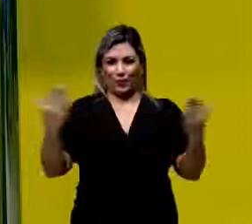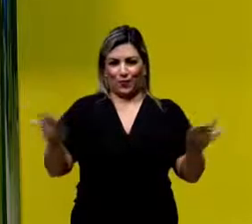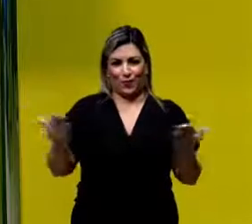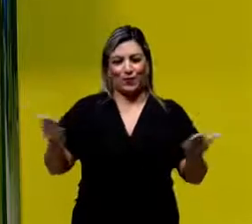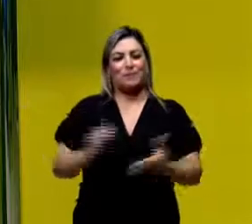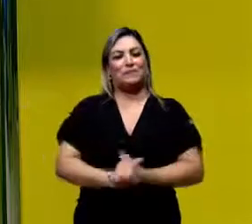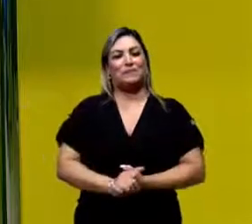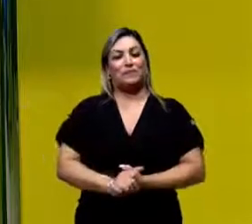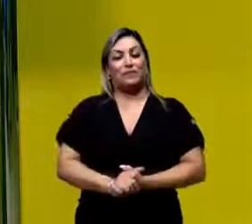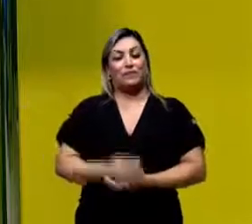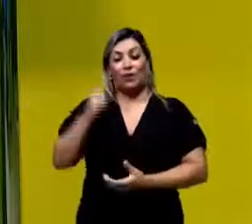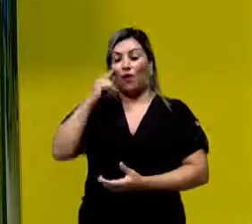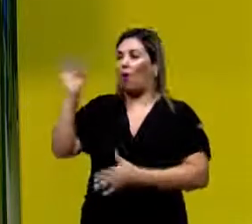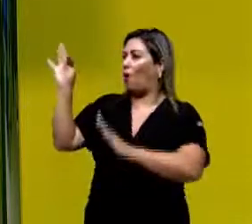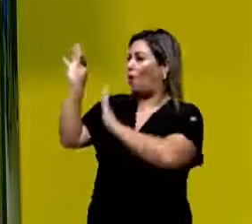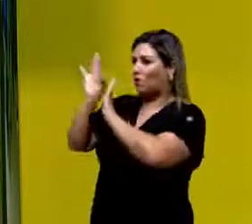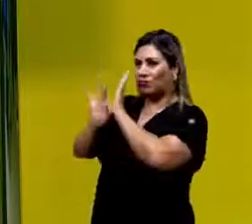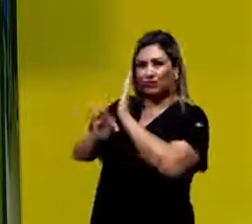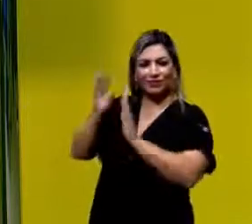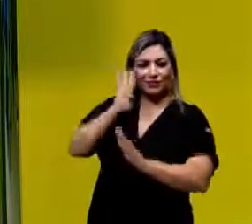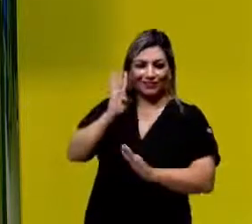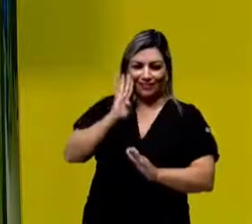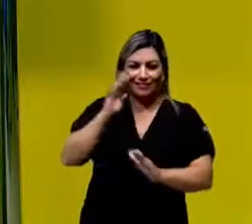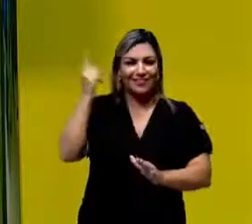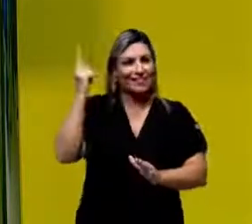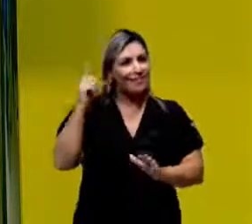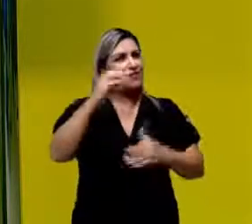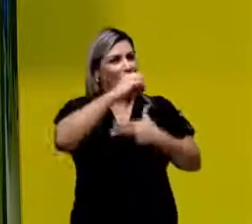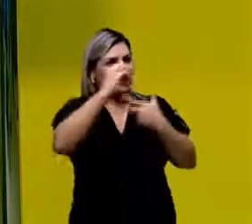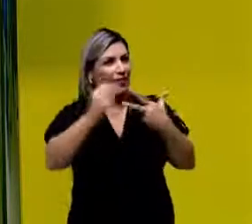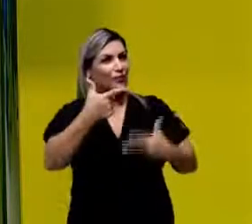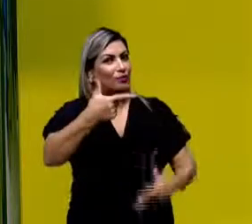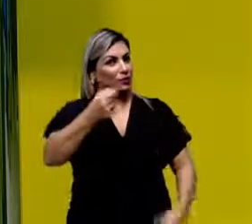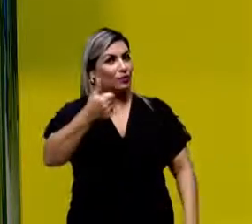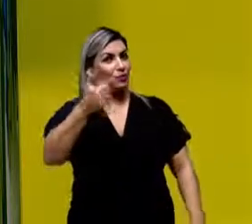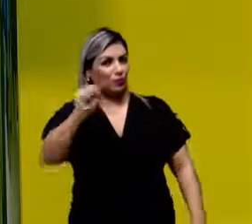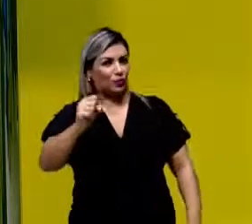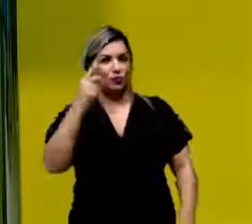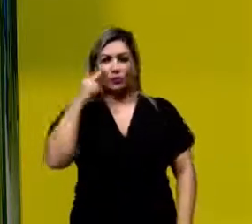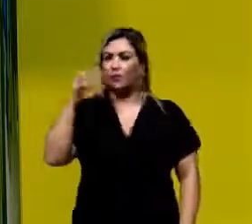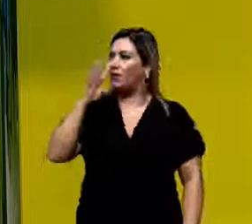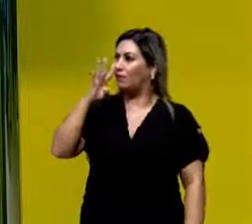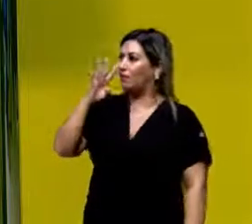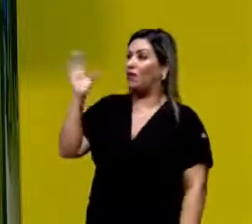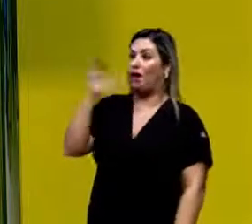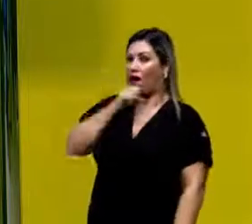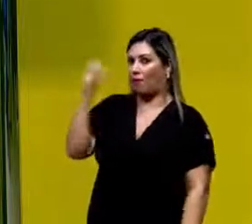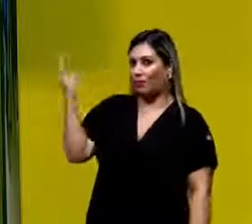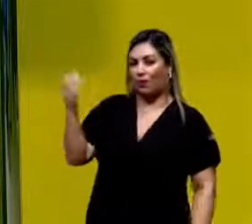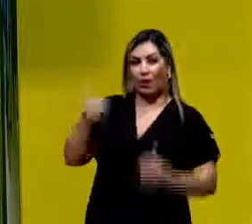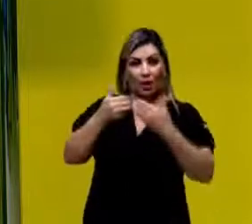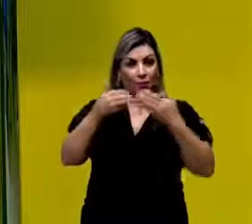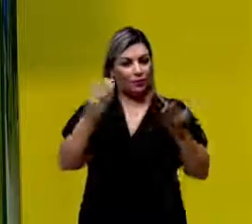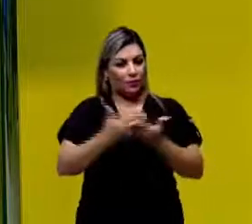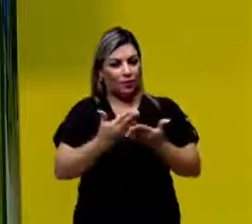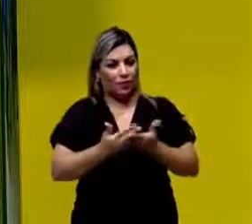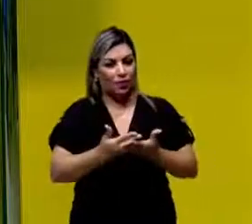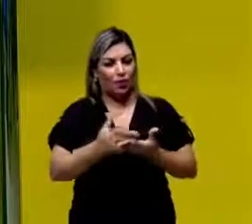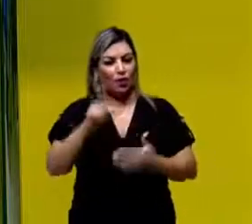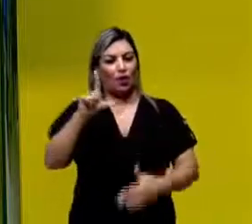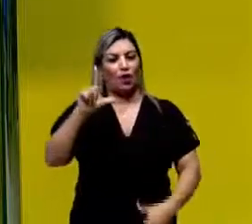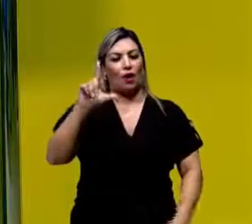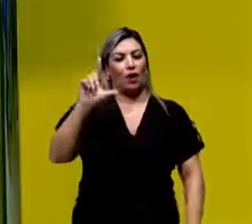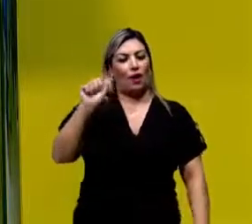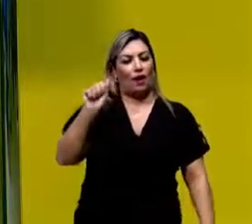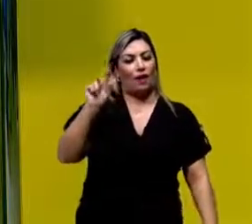lá do Enem de 2018 um texto super legal para a gente ver rapidamente Porque hoje a nossa abertura da aula Love